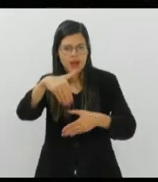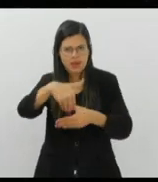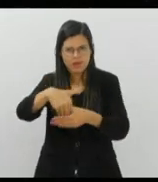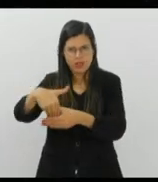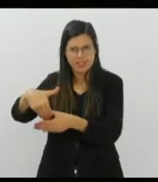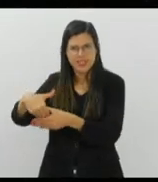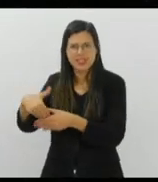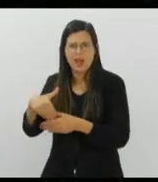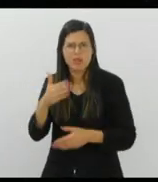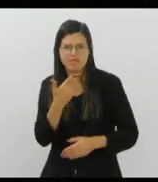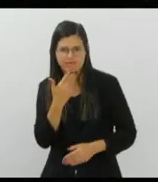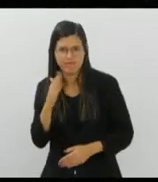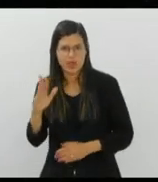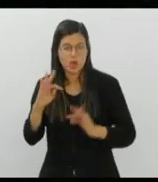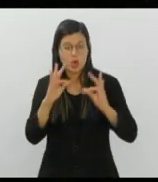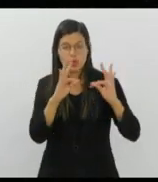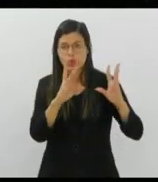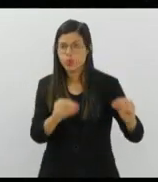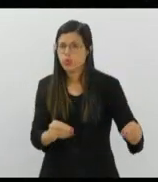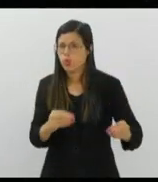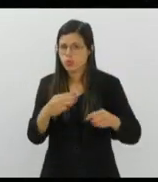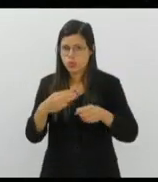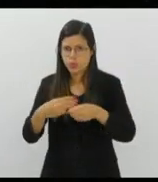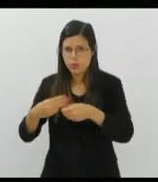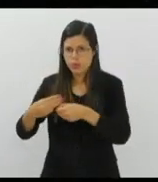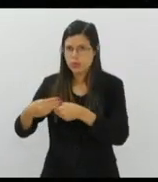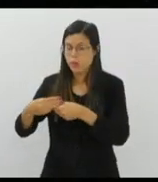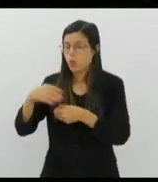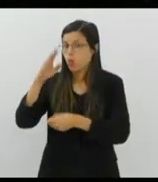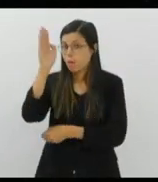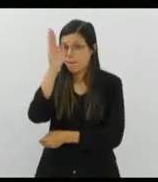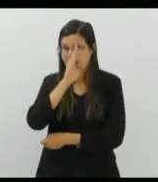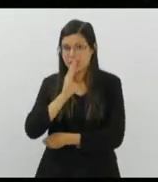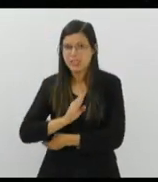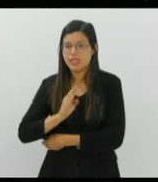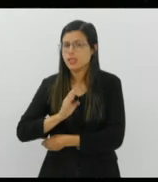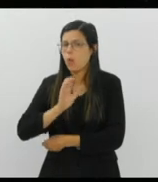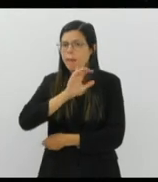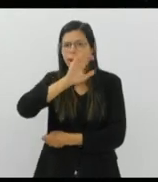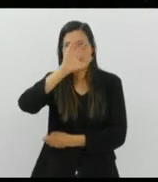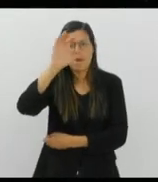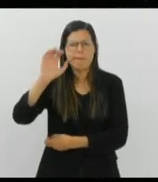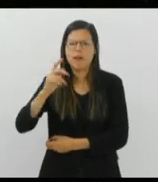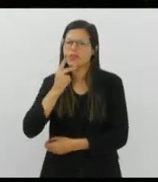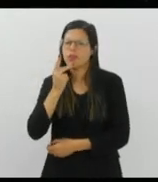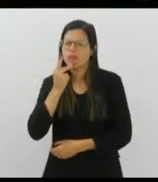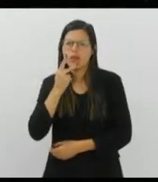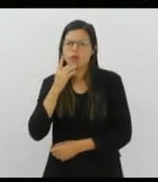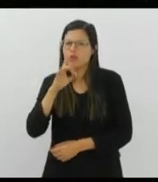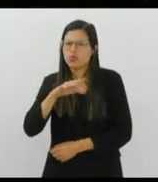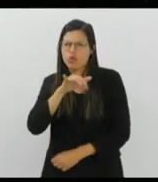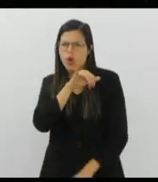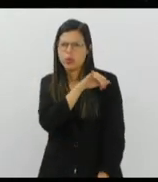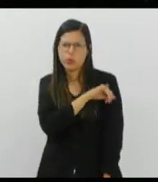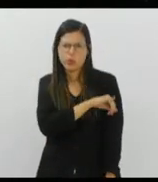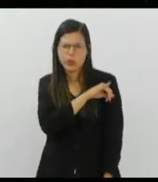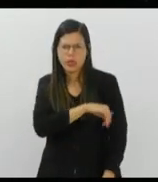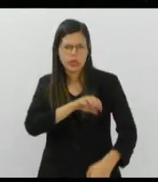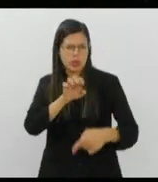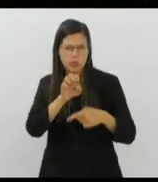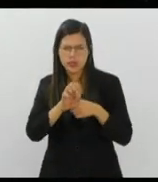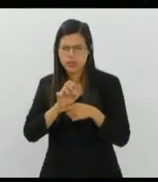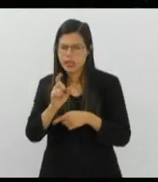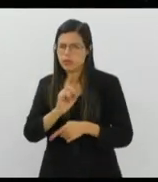em todos os municípios brasileiros, não estou falando da eleição na capital aqui do nosso estado,